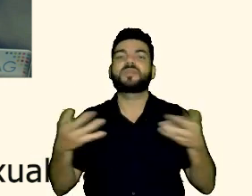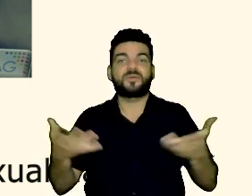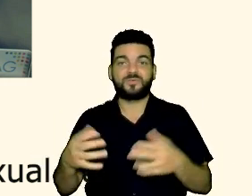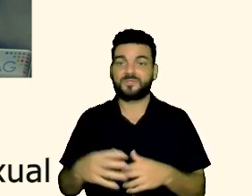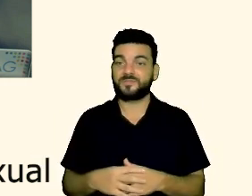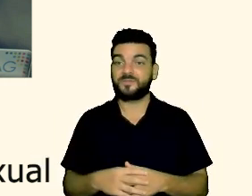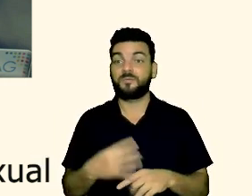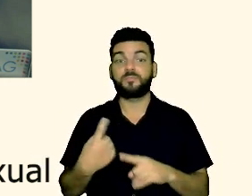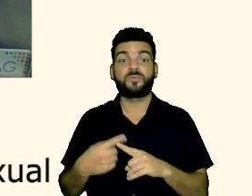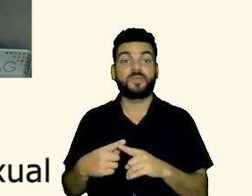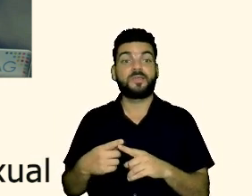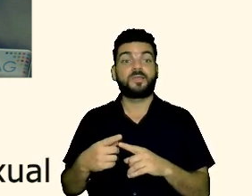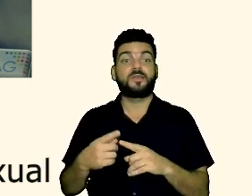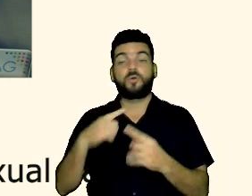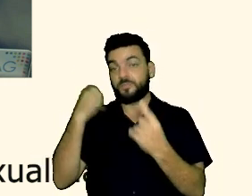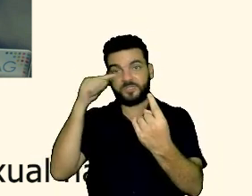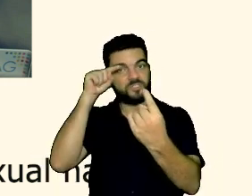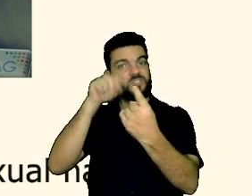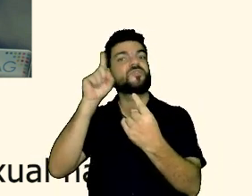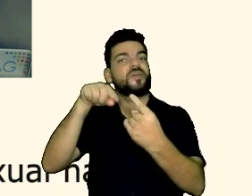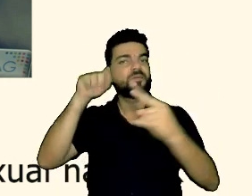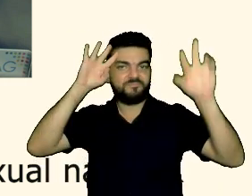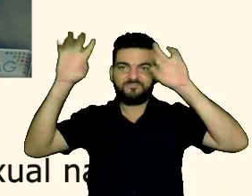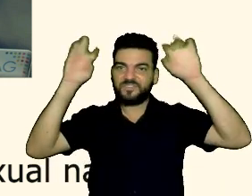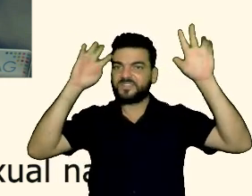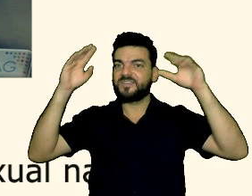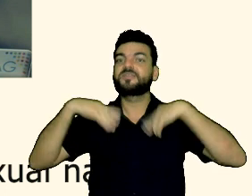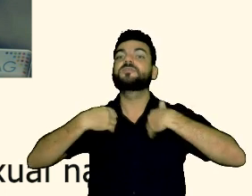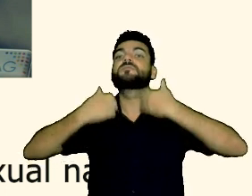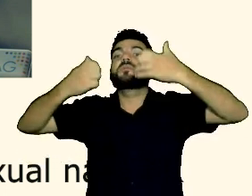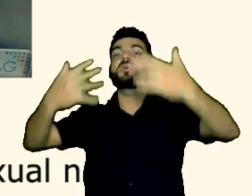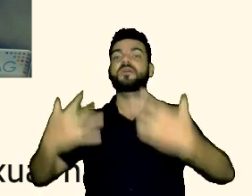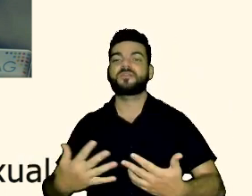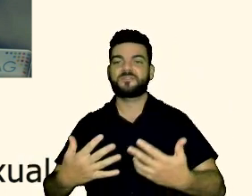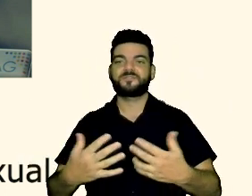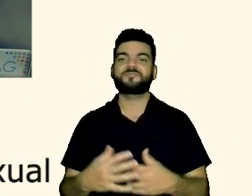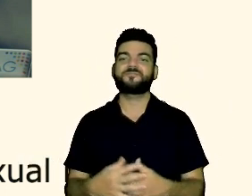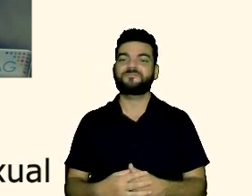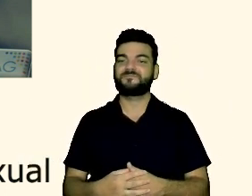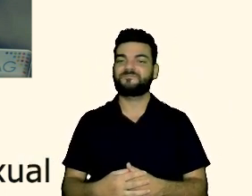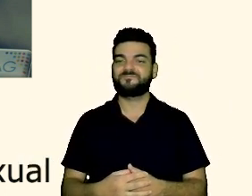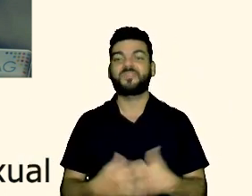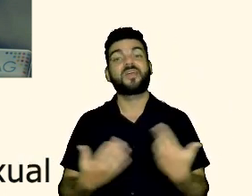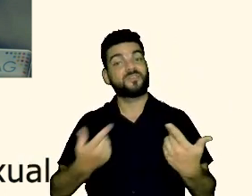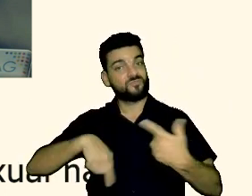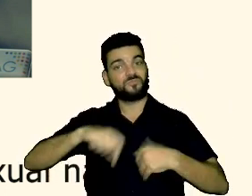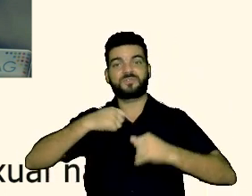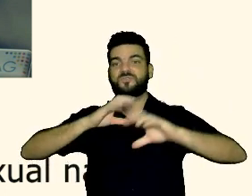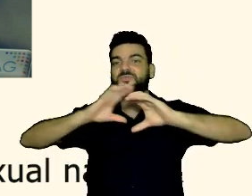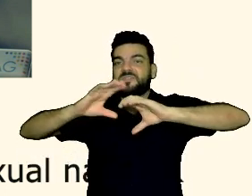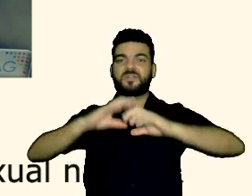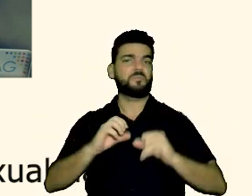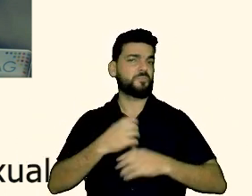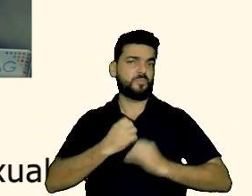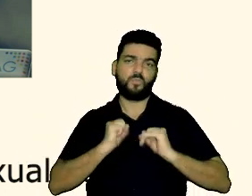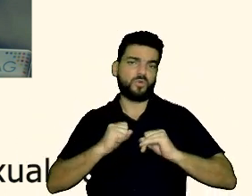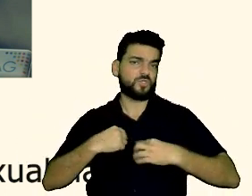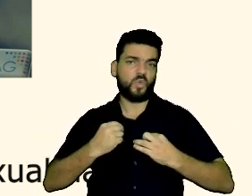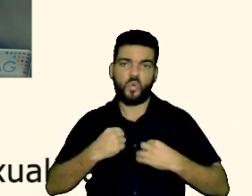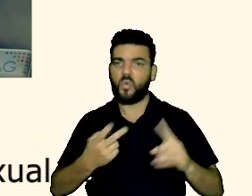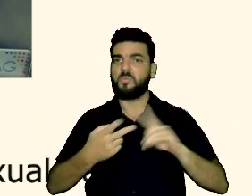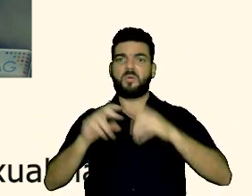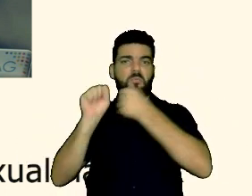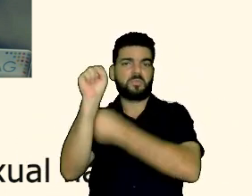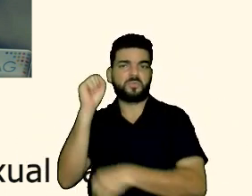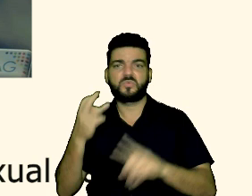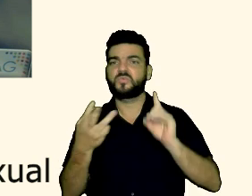ele comunica. Nós comunicamos com vestimenta, com postura, com direcionamento de olhar, com tom de voz,